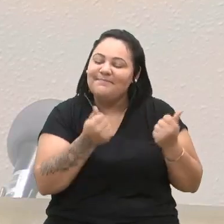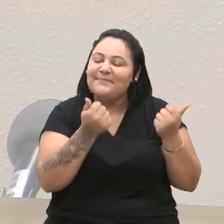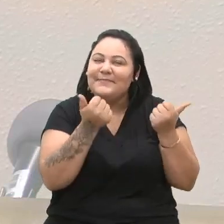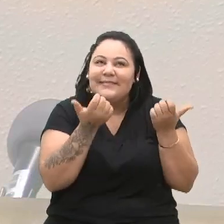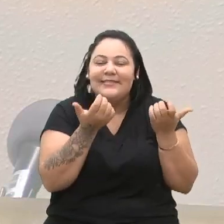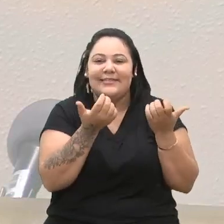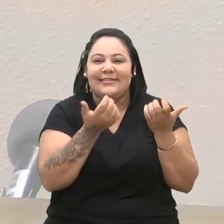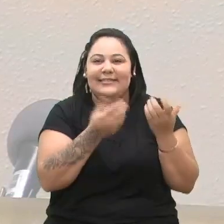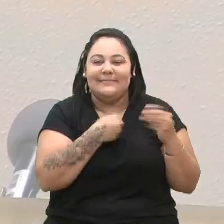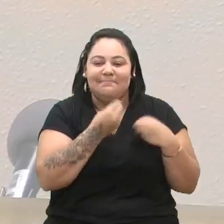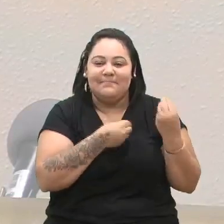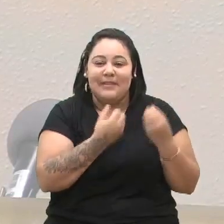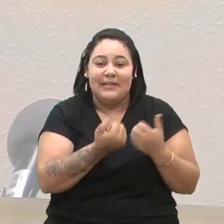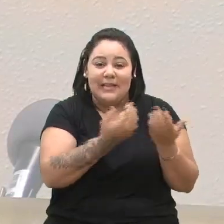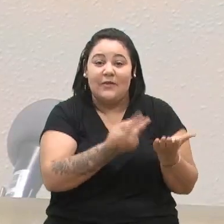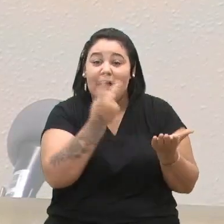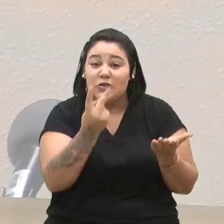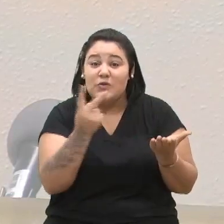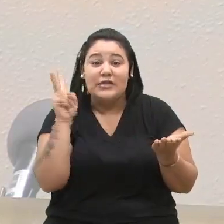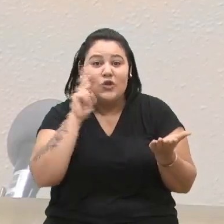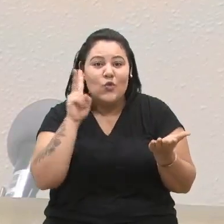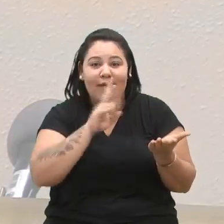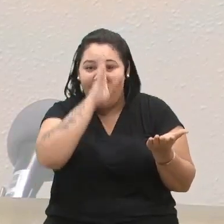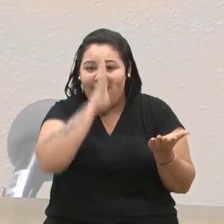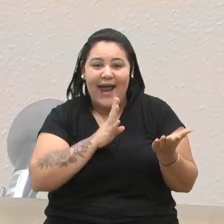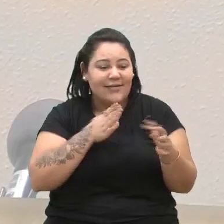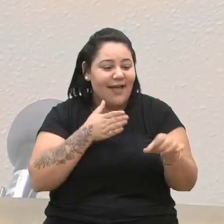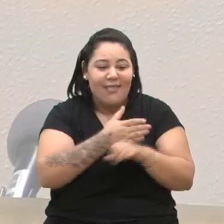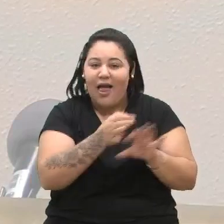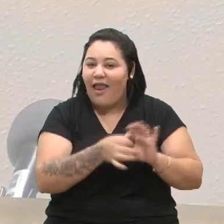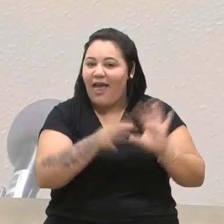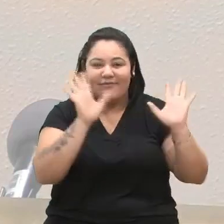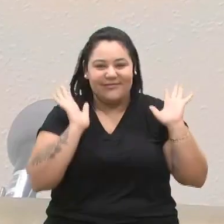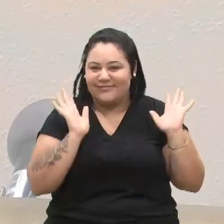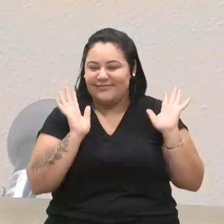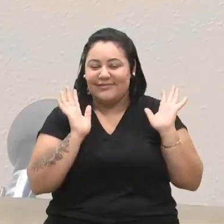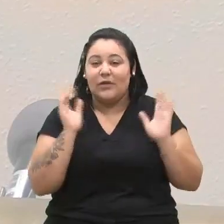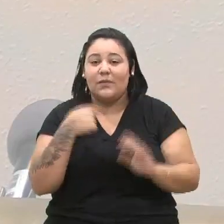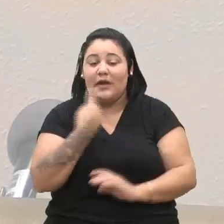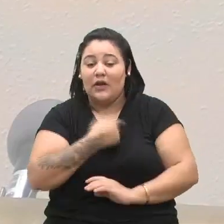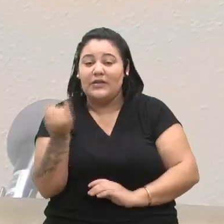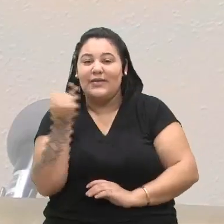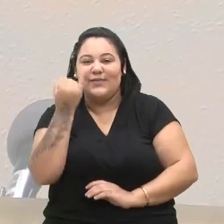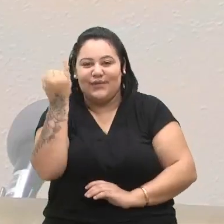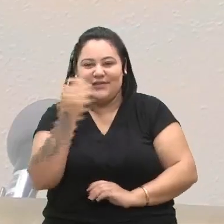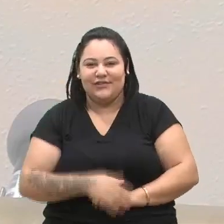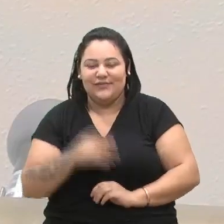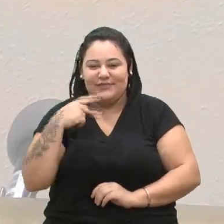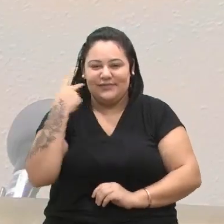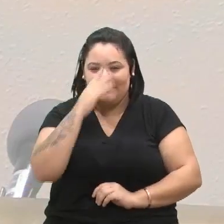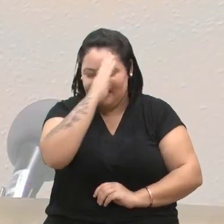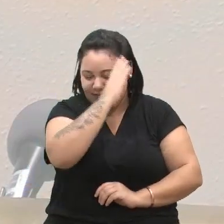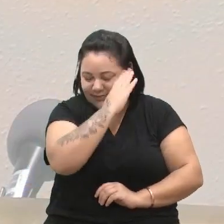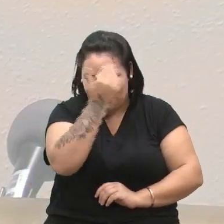só um dia, deram 2 dias. As 2 segunda-feiras são entrada franca para os pavilhões. Então, para nós é importante isso, vereador D'Ambrosio. Muito obrigado pelas suas